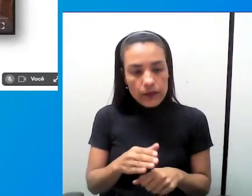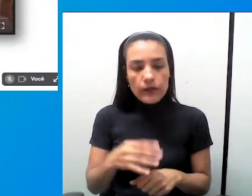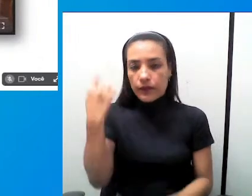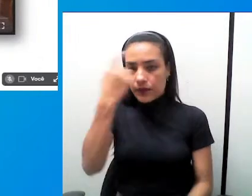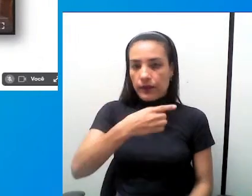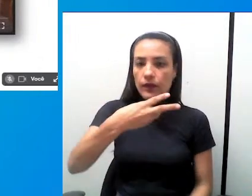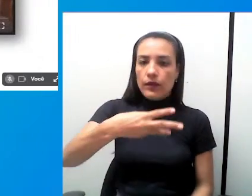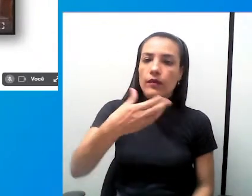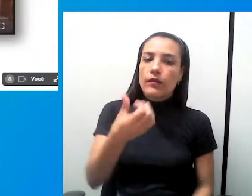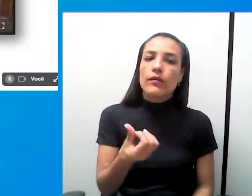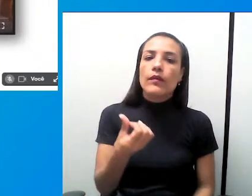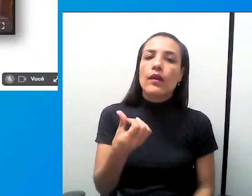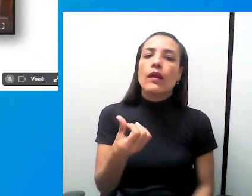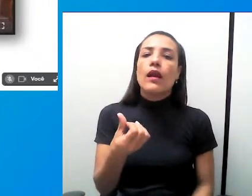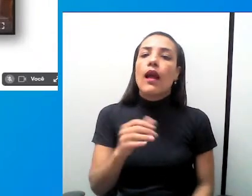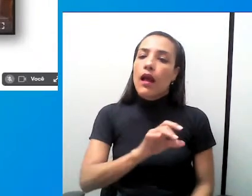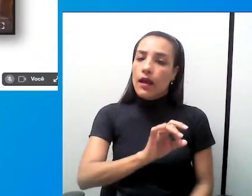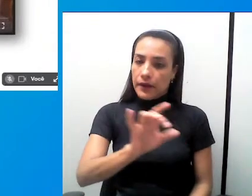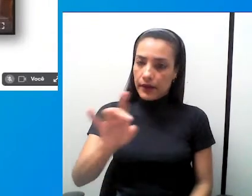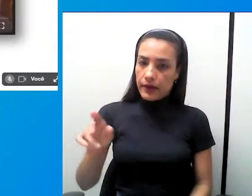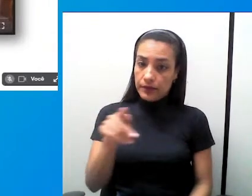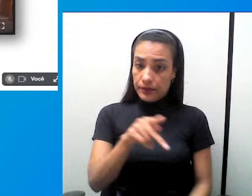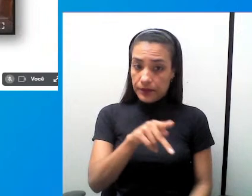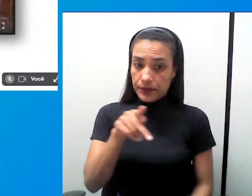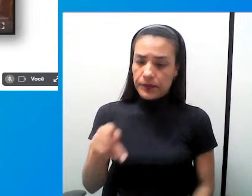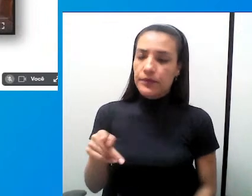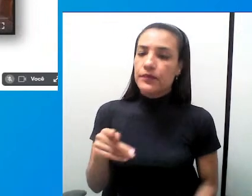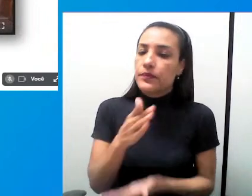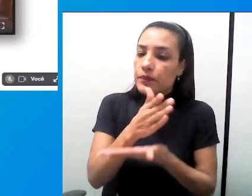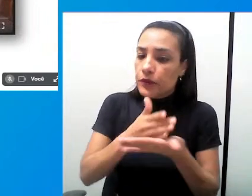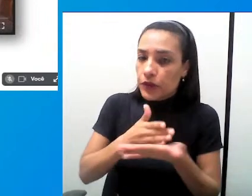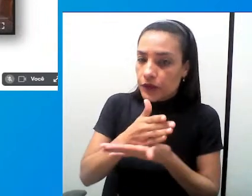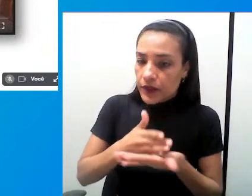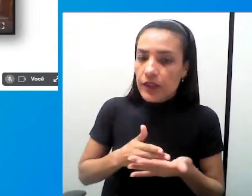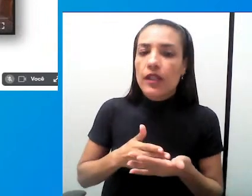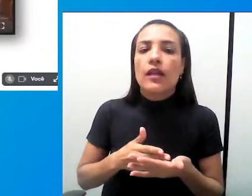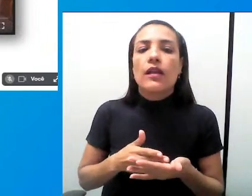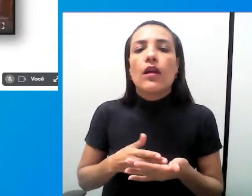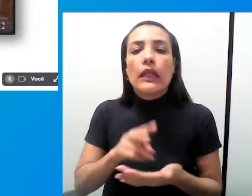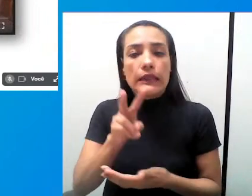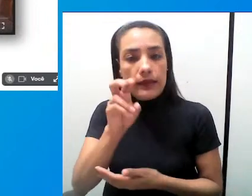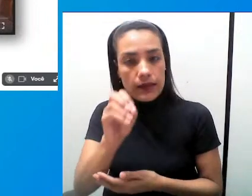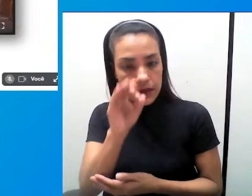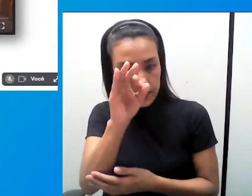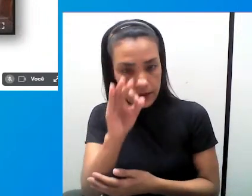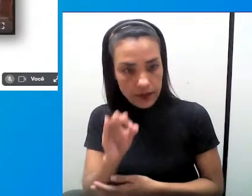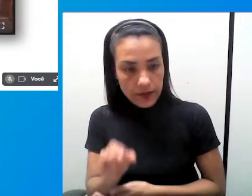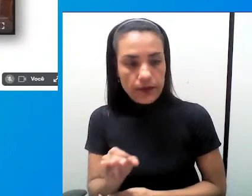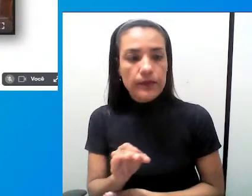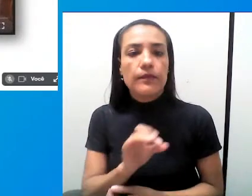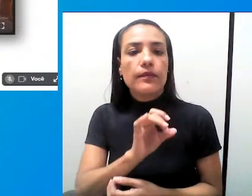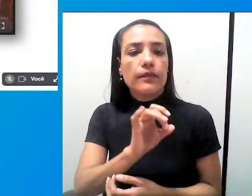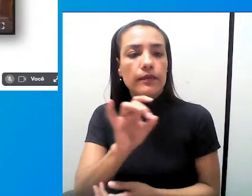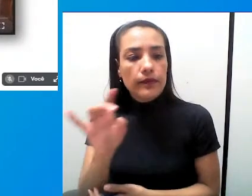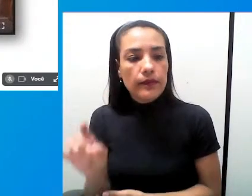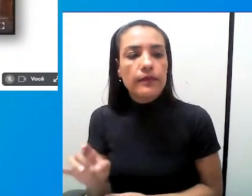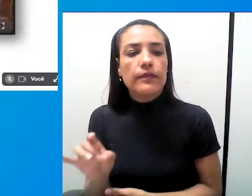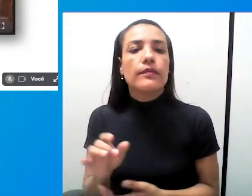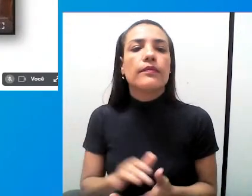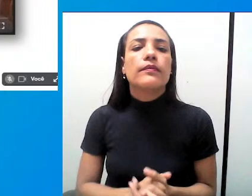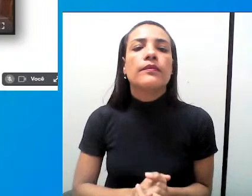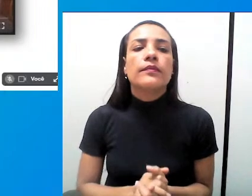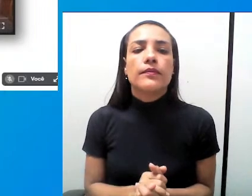horas. Mas cada professor é dividida a carga horária com os professores, 50% de carga horária. Então, eles vão na comunidade, vão